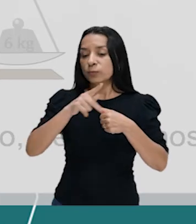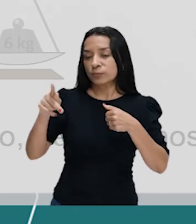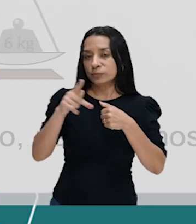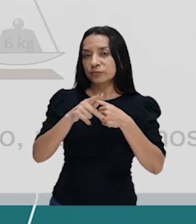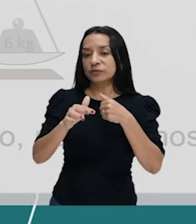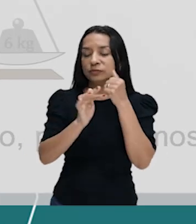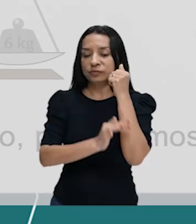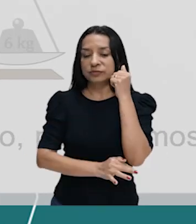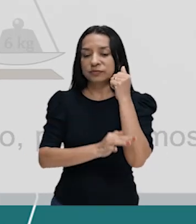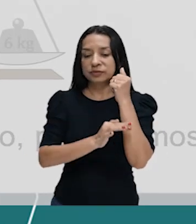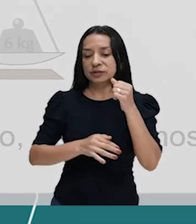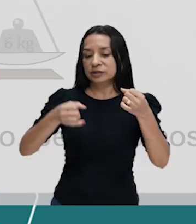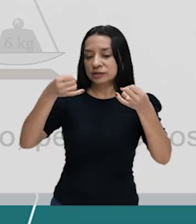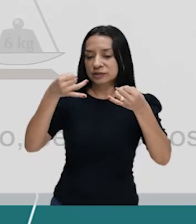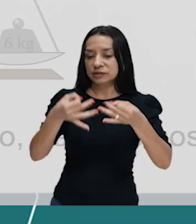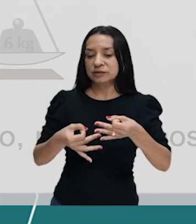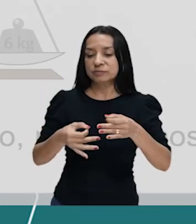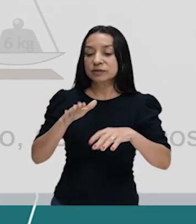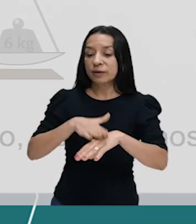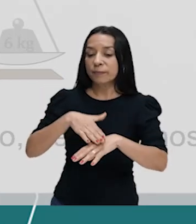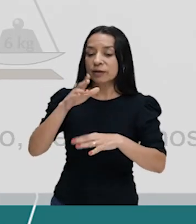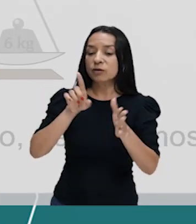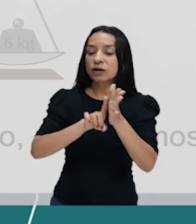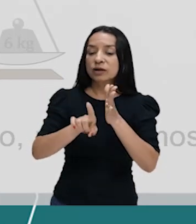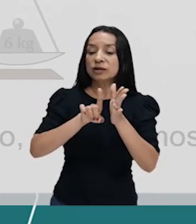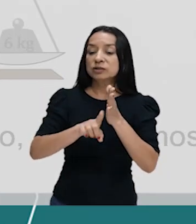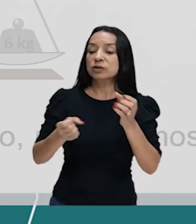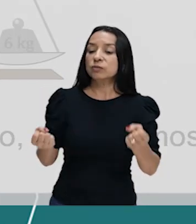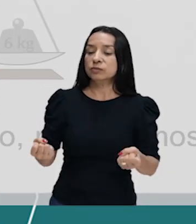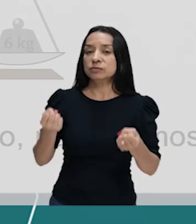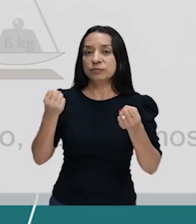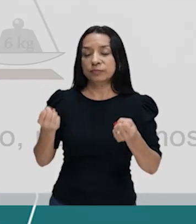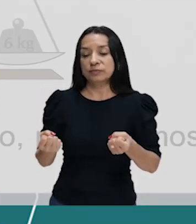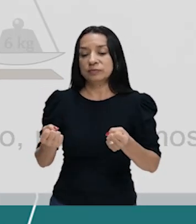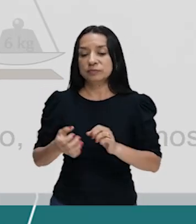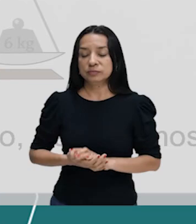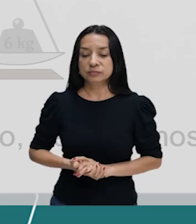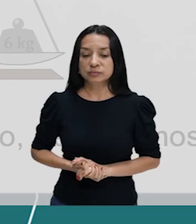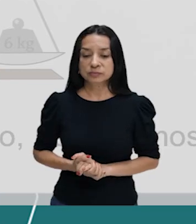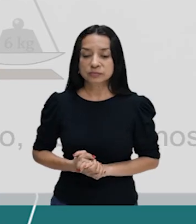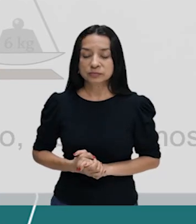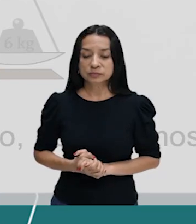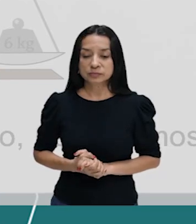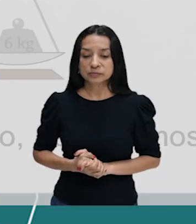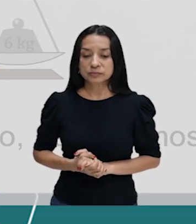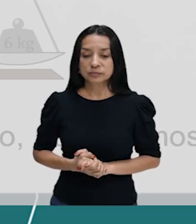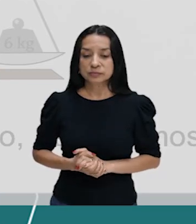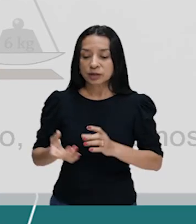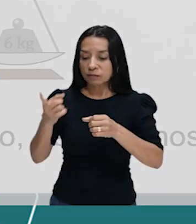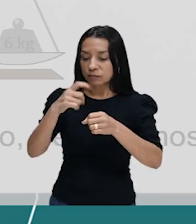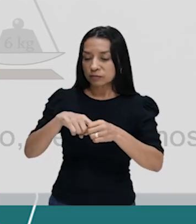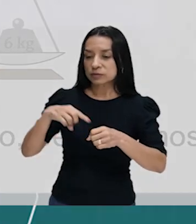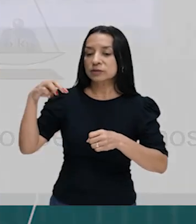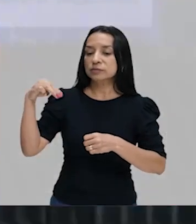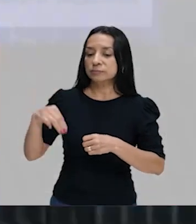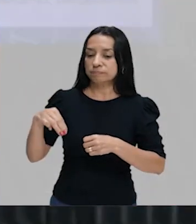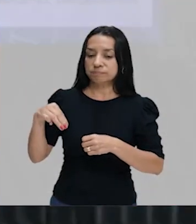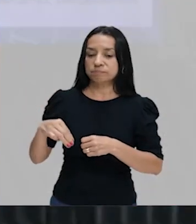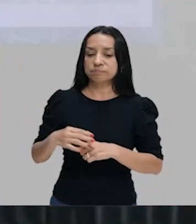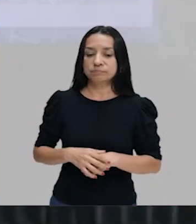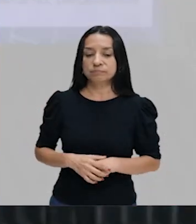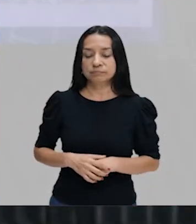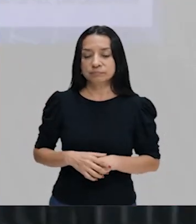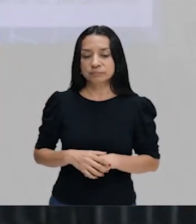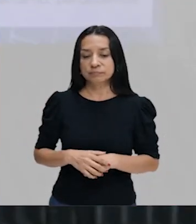eles, né, explicam melhor essa questão do peso em quilogramas, tá bom? Voltando para a matemática, então aqui